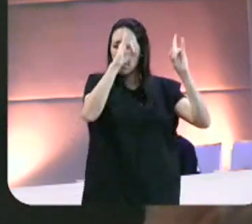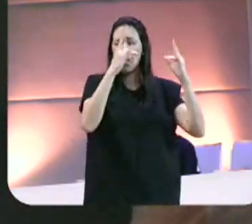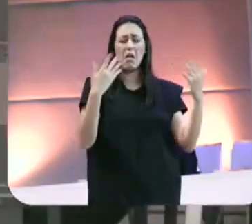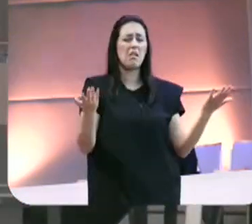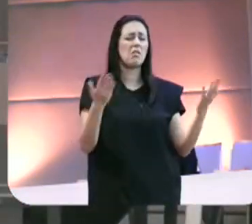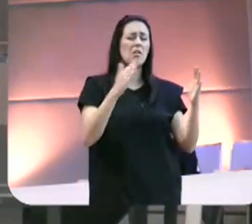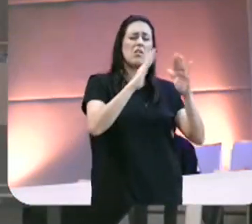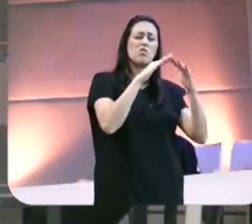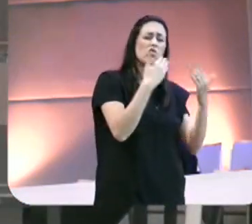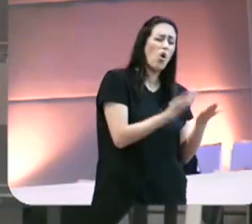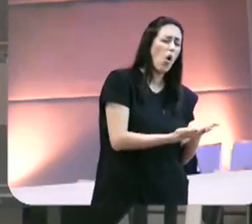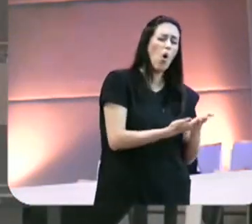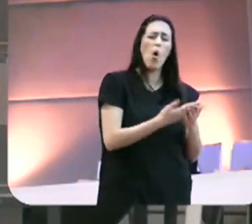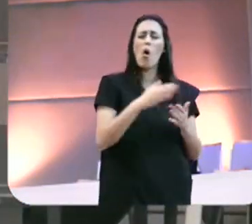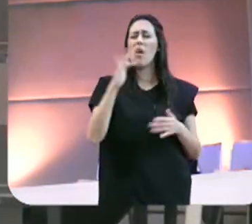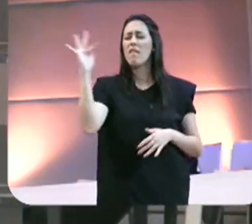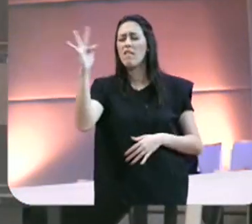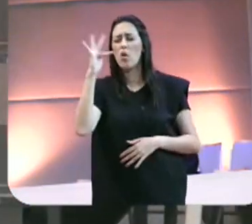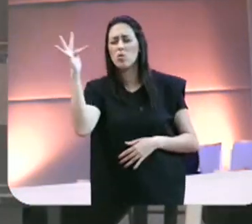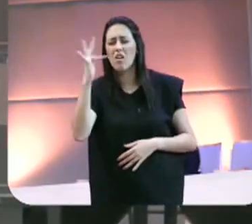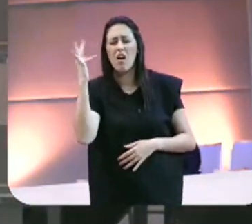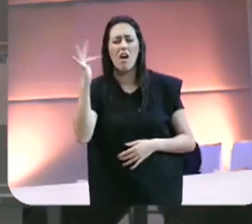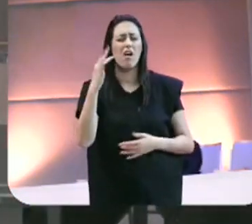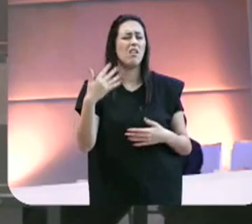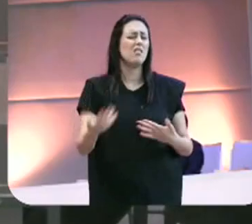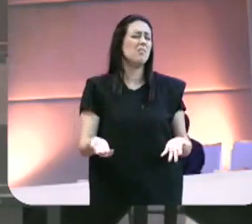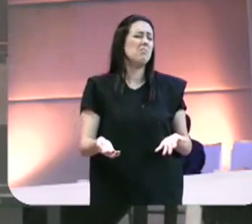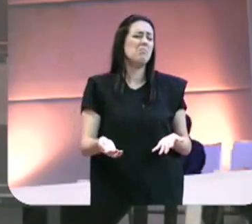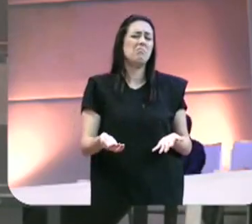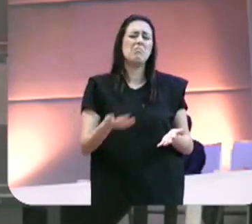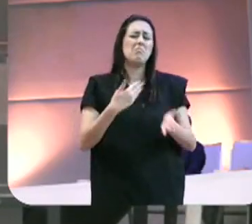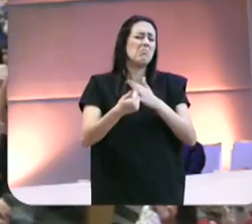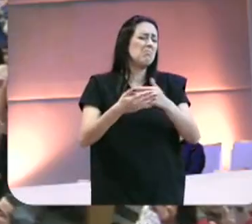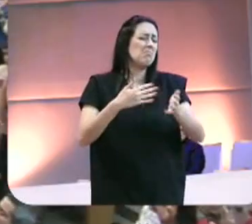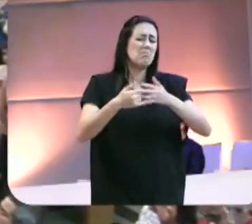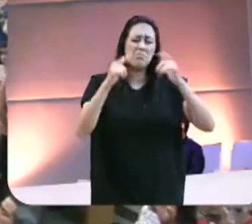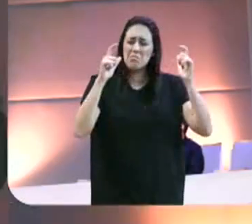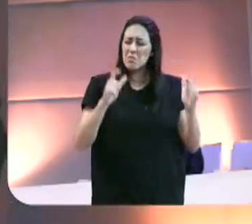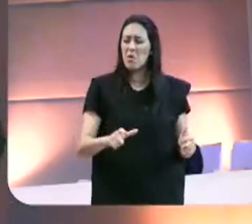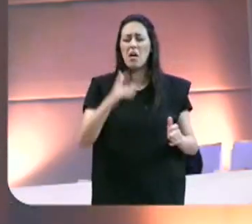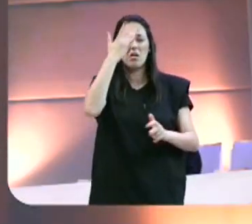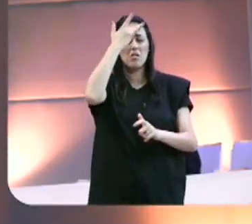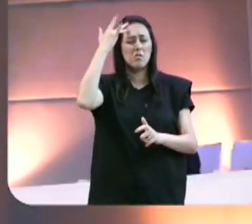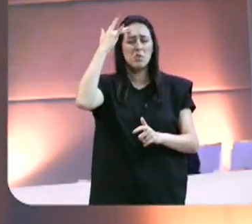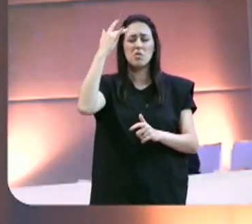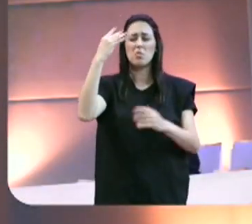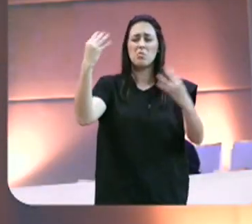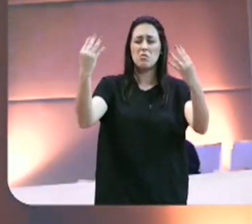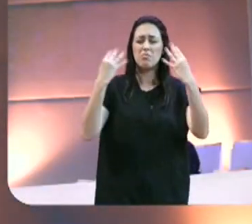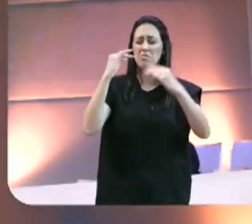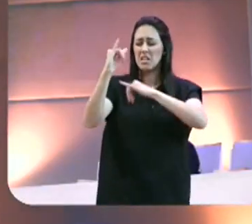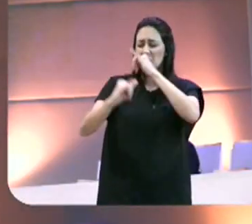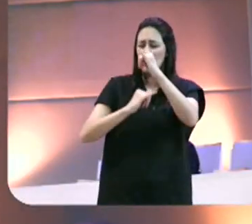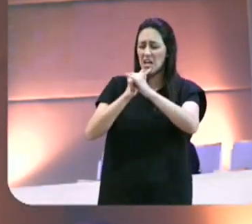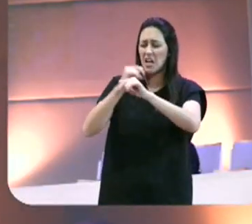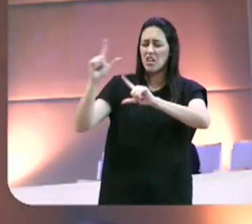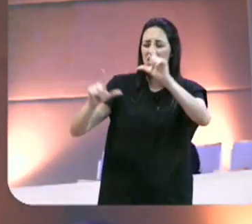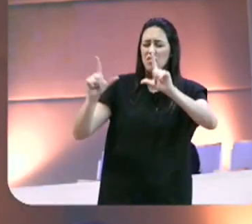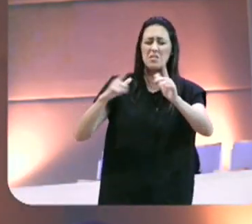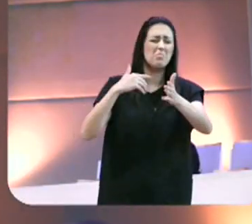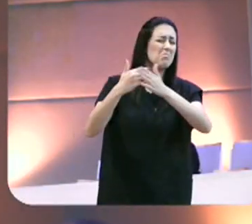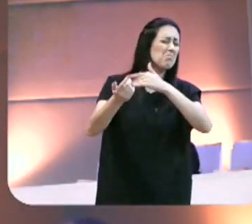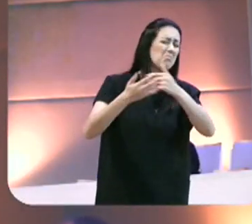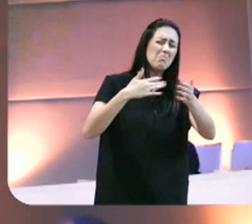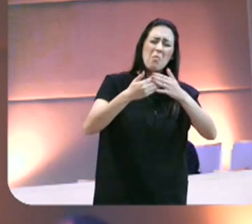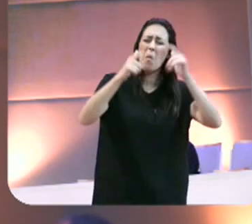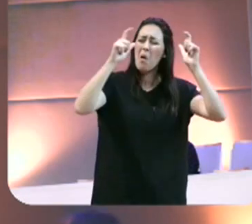as escolas, universidades aqui representadas, Senhor, estados, pessoas que estão nos ouvindo pela internet, pelo mundo. Senhor, convoca a sua